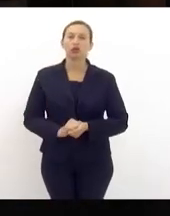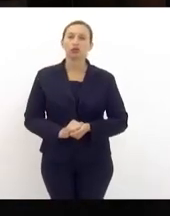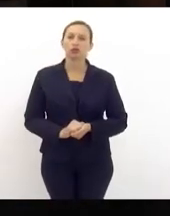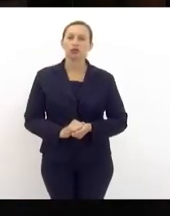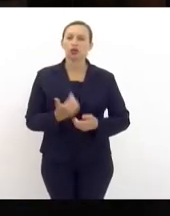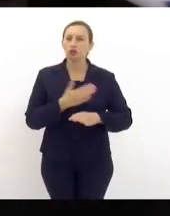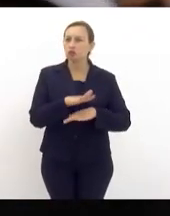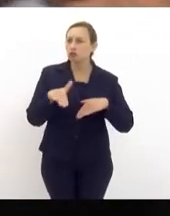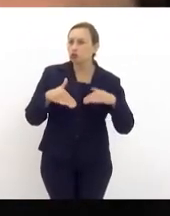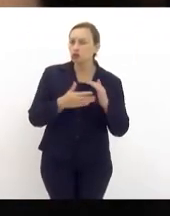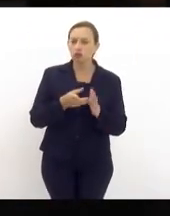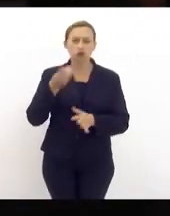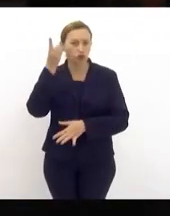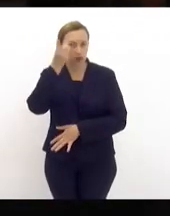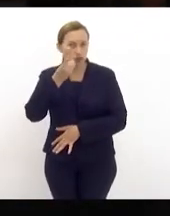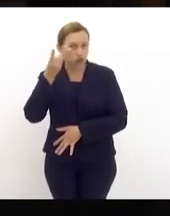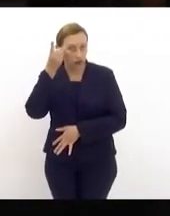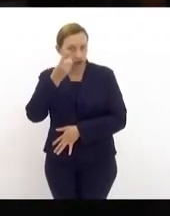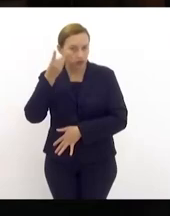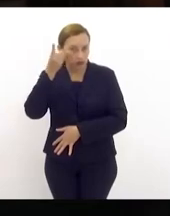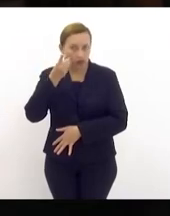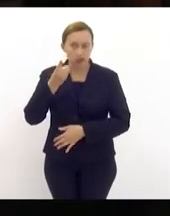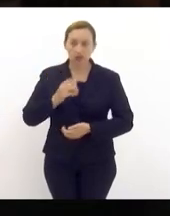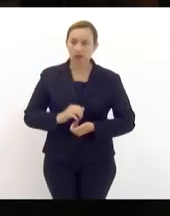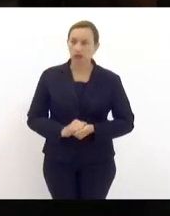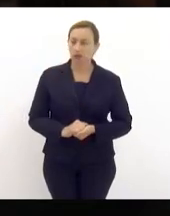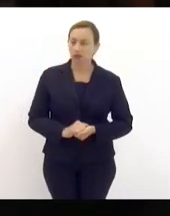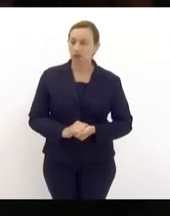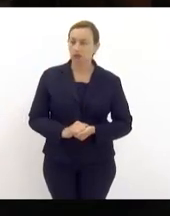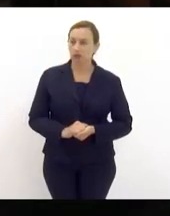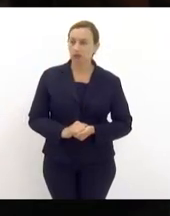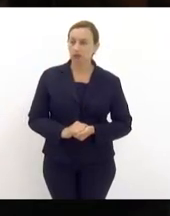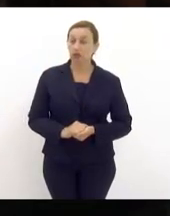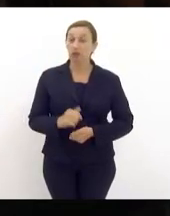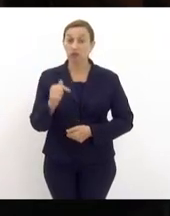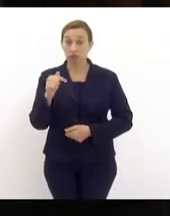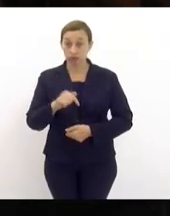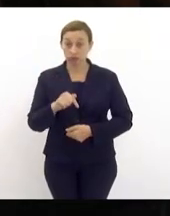senhoras e senhores deputados, aqui